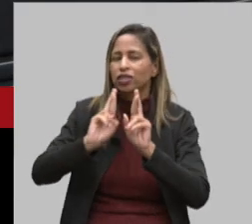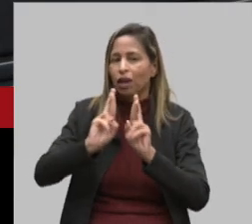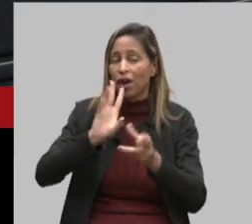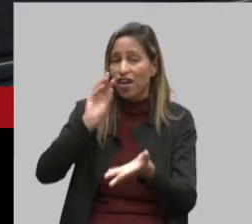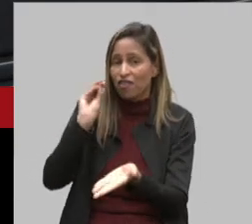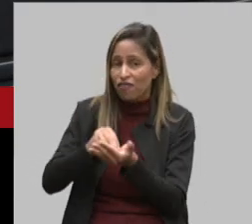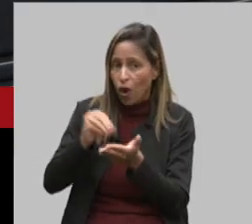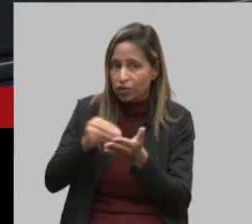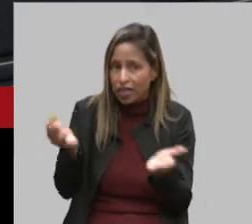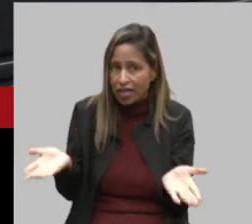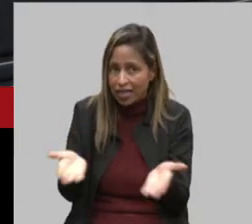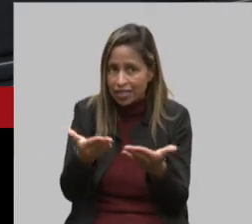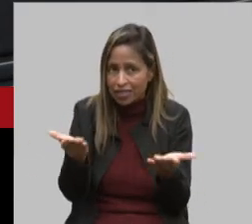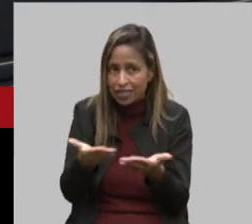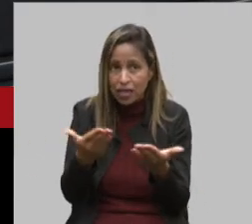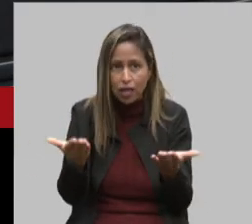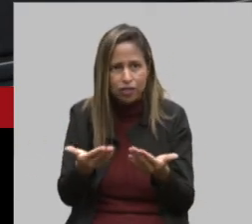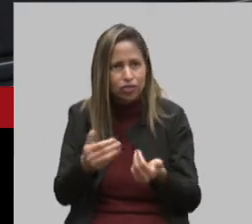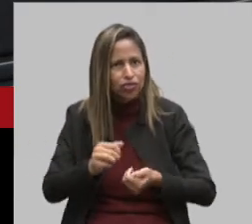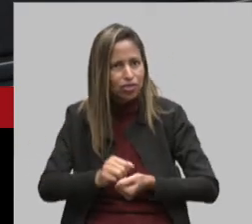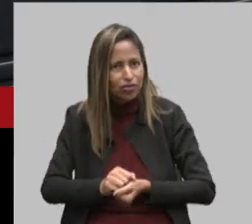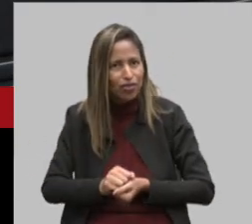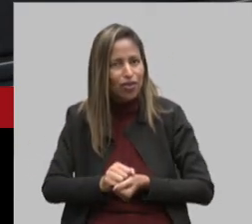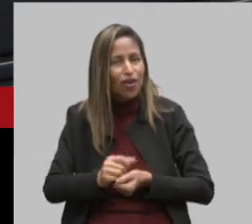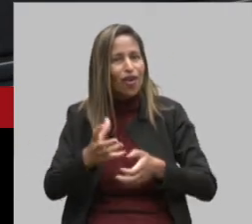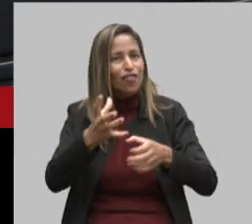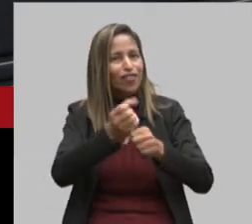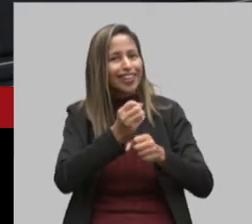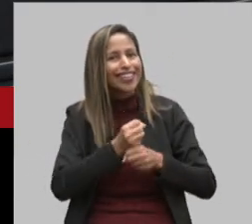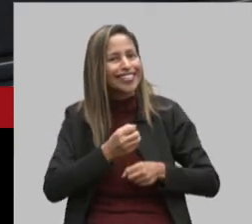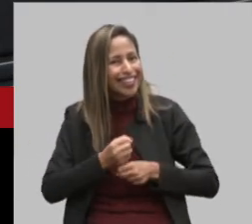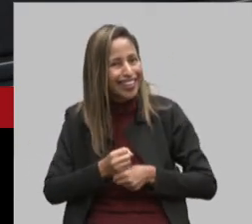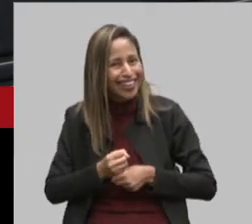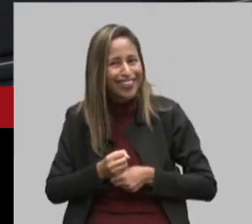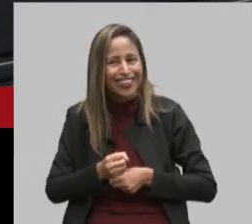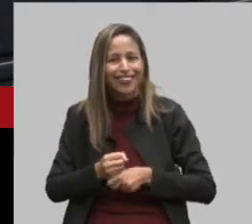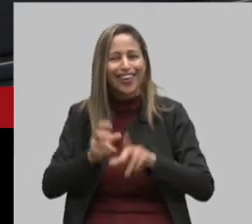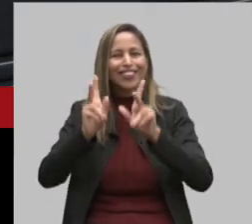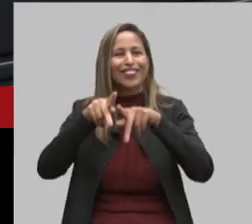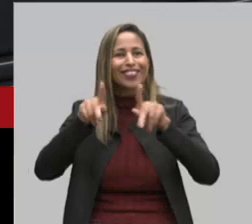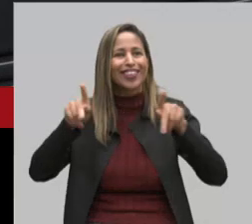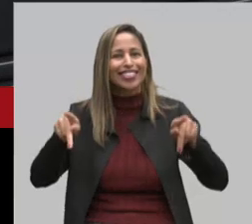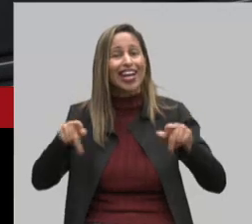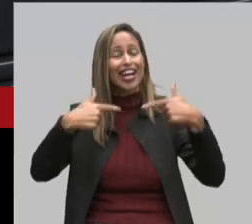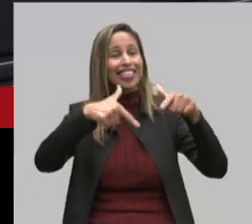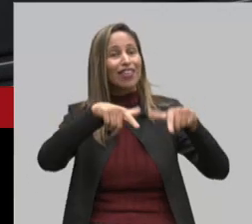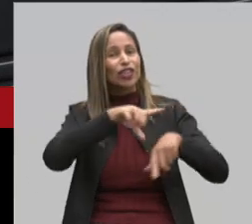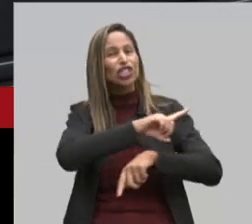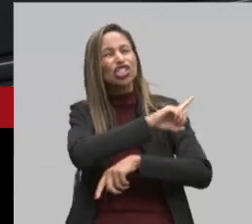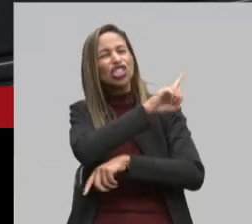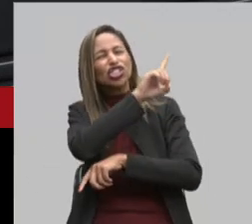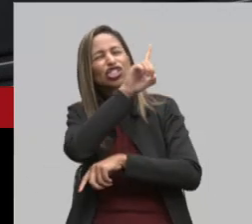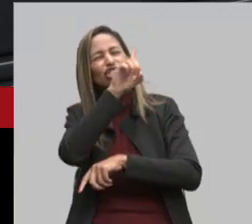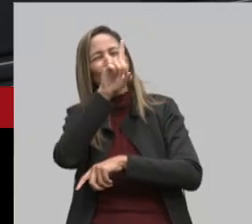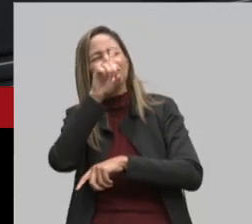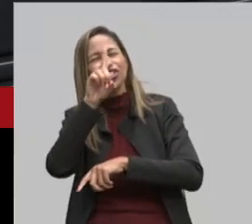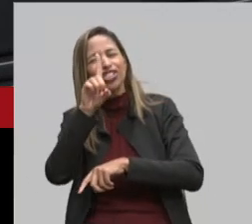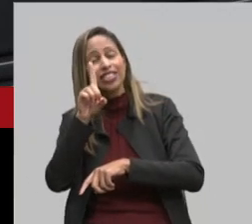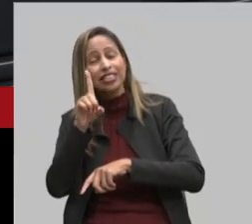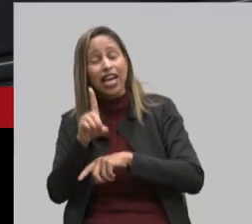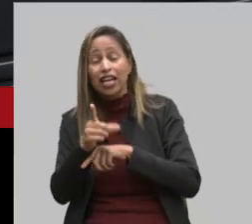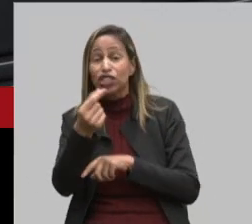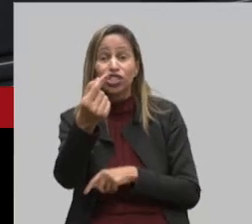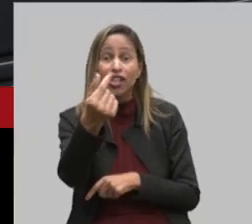incentivo mas é a falta de incentivo financeiro para os professores que trabalham o dia inteiro e mal tem dinheiro